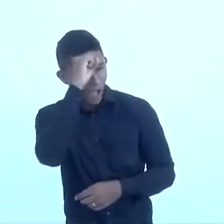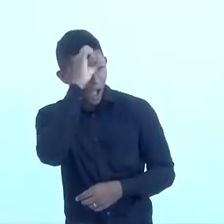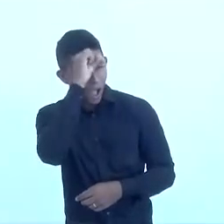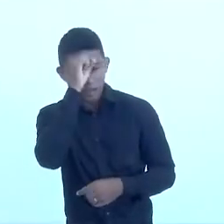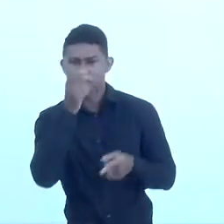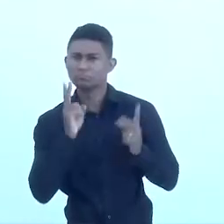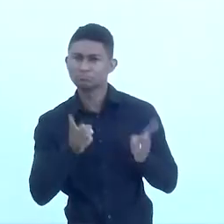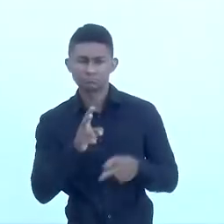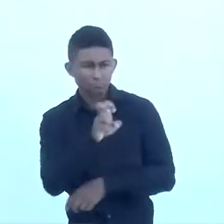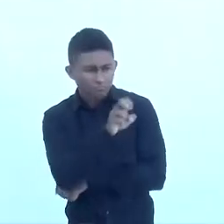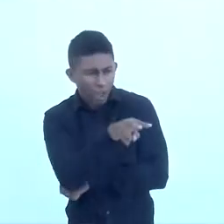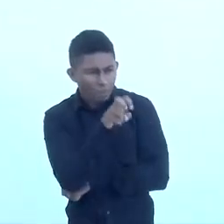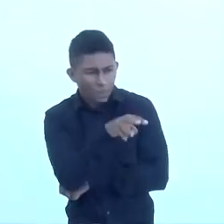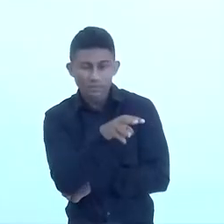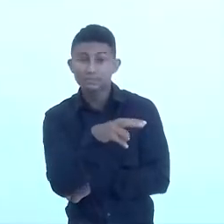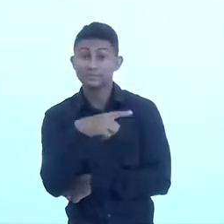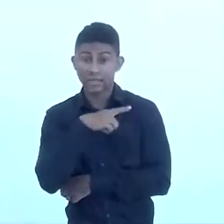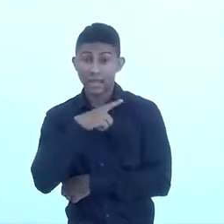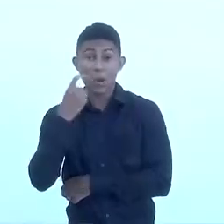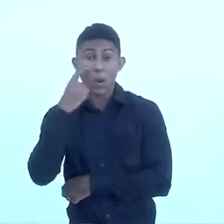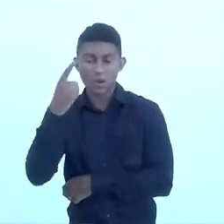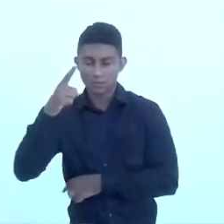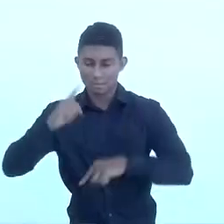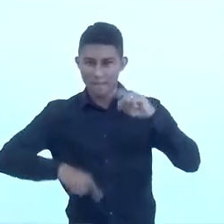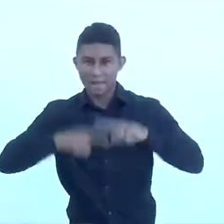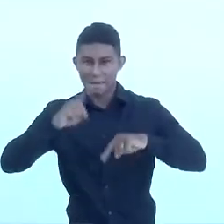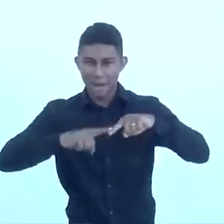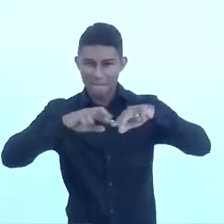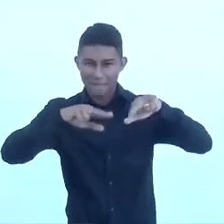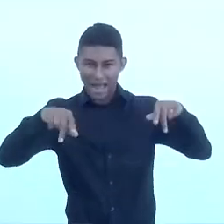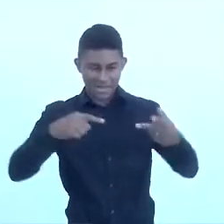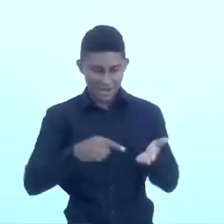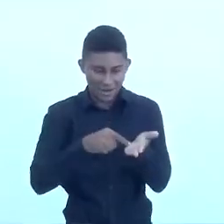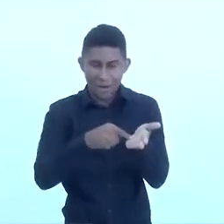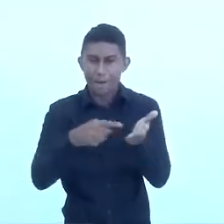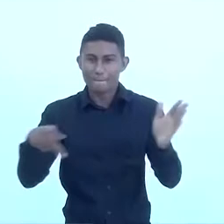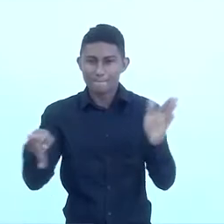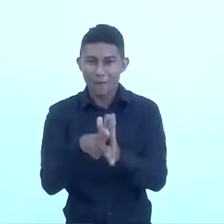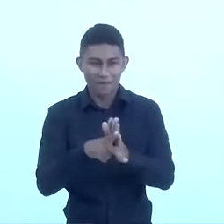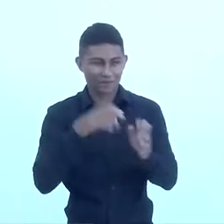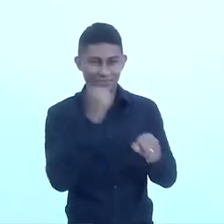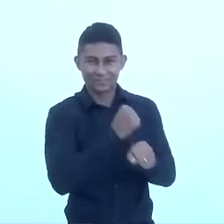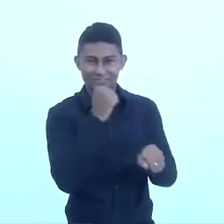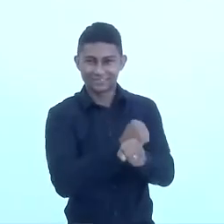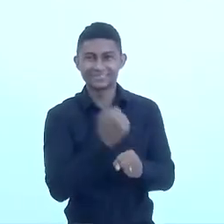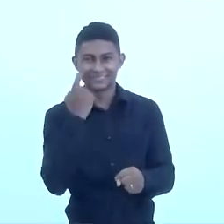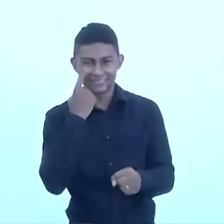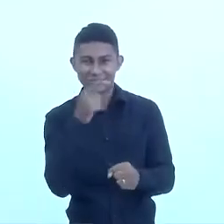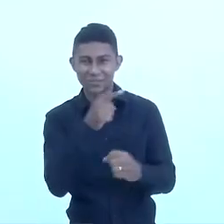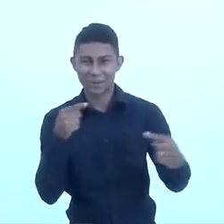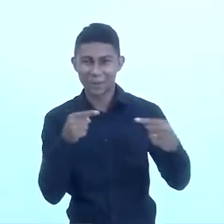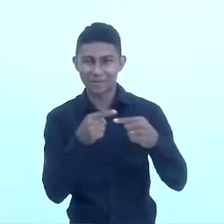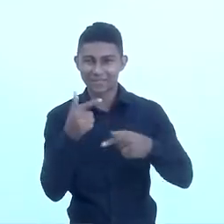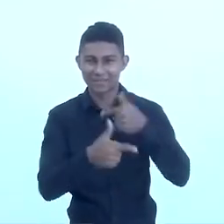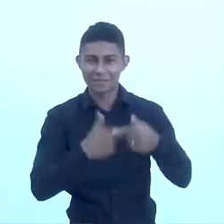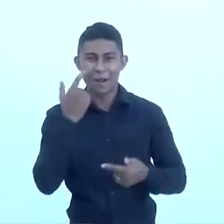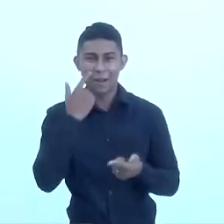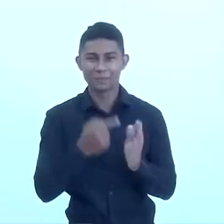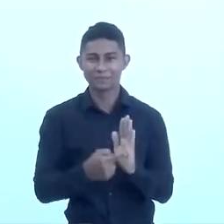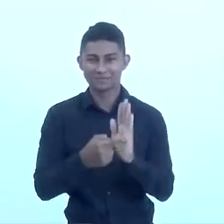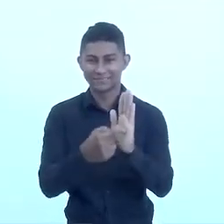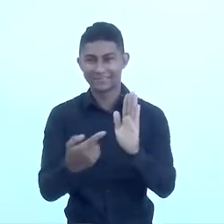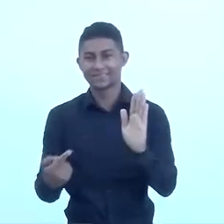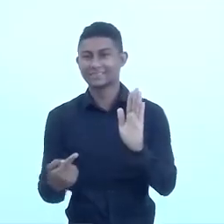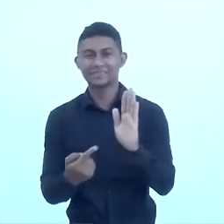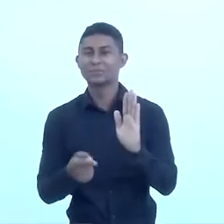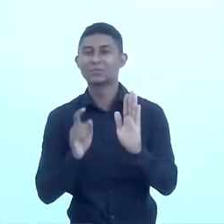Aprendia coisas da observação, eu tenho até como objeto de vamos dizer assim, de